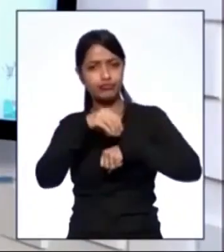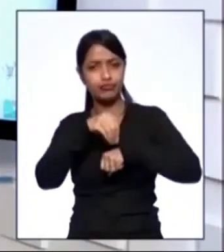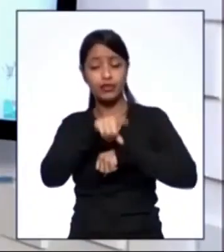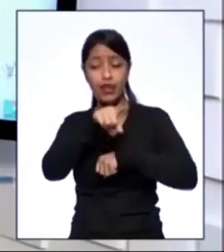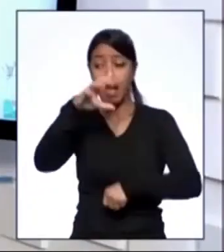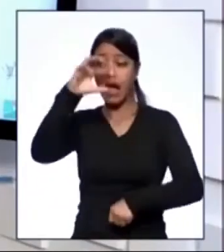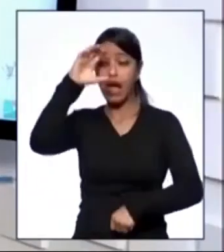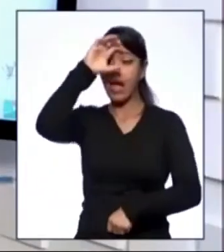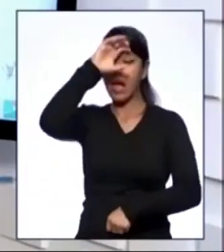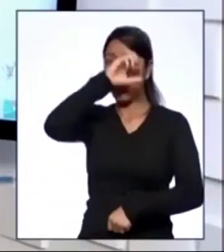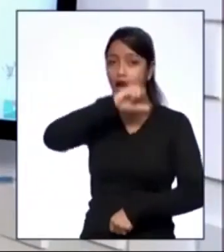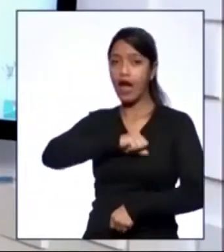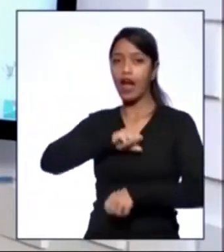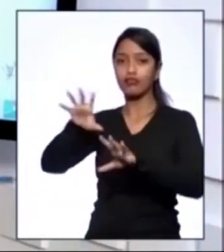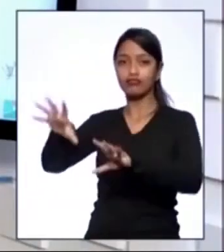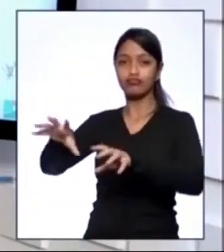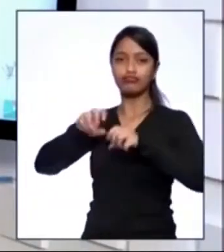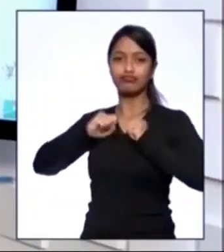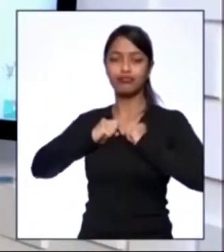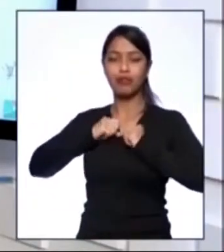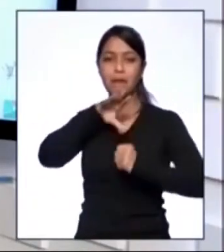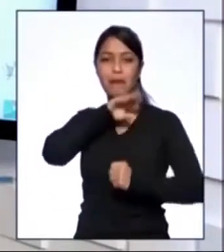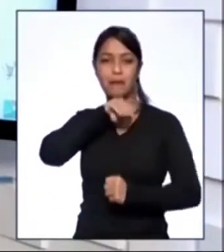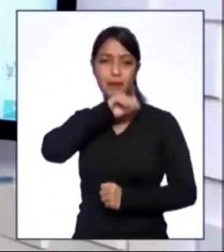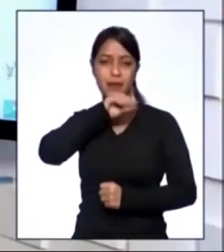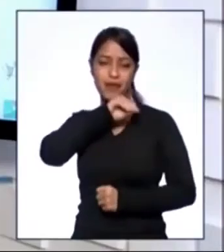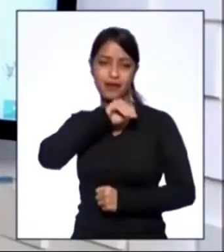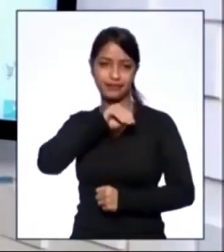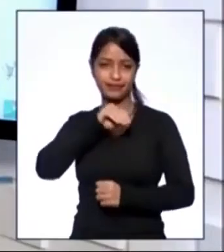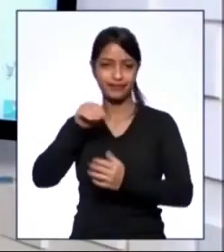vocês, provavelmente, têm aí no seu universo